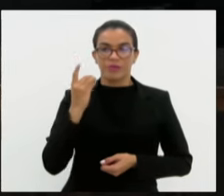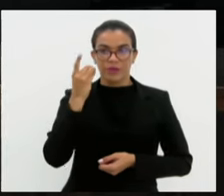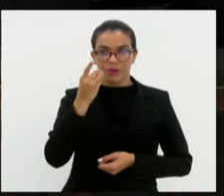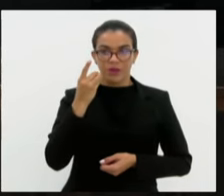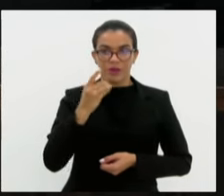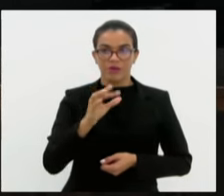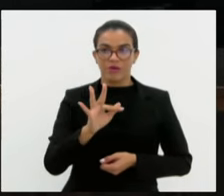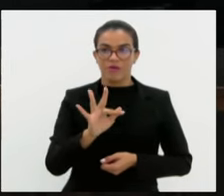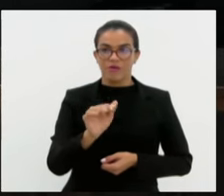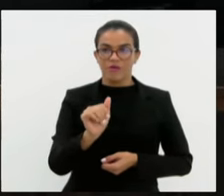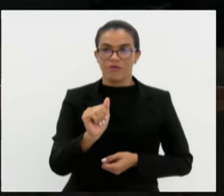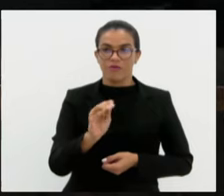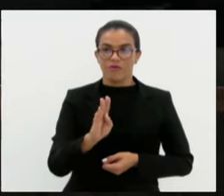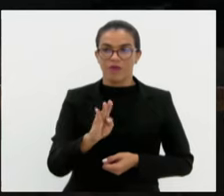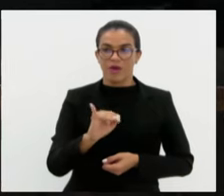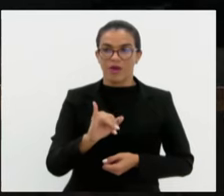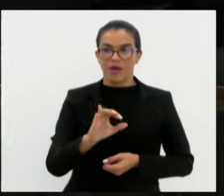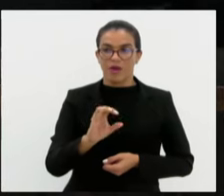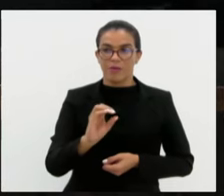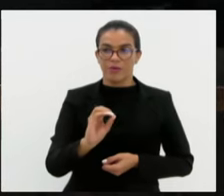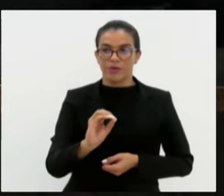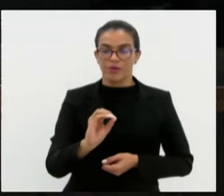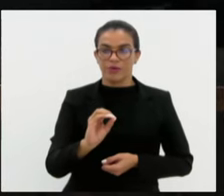Deputado Fábio Silva.